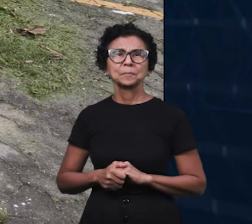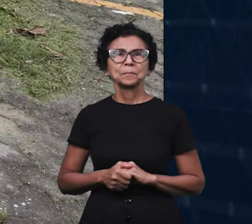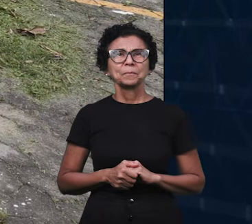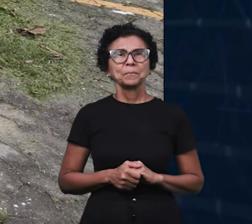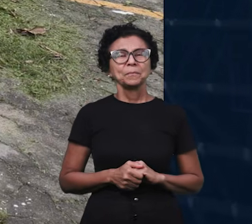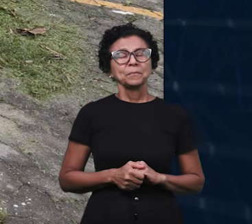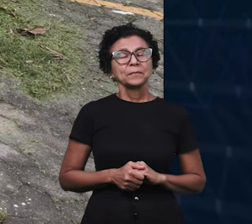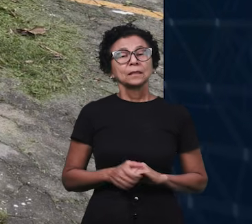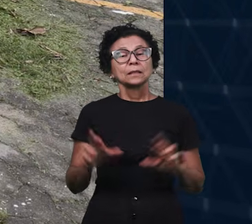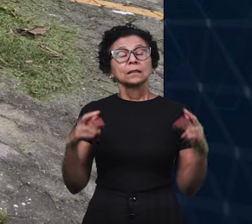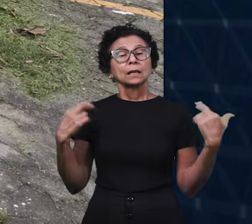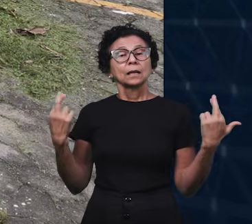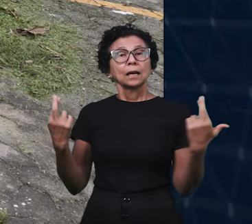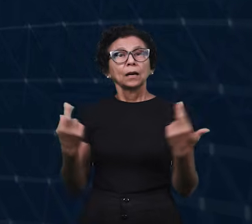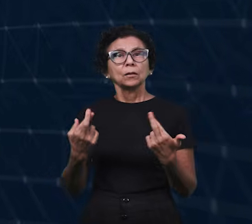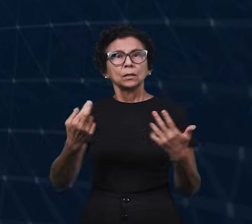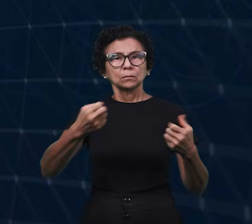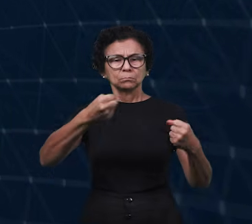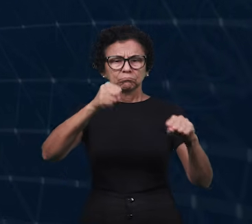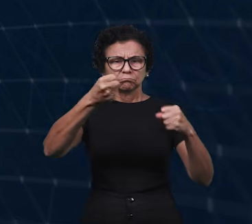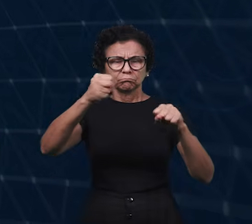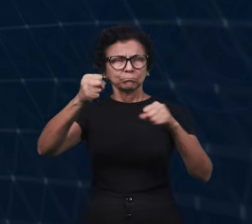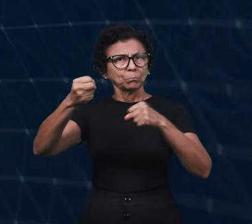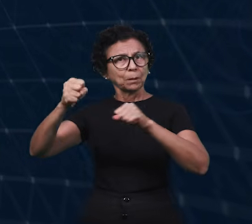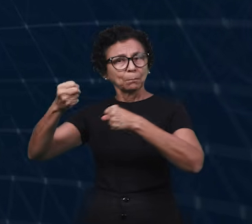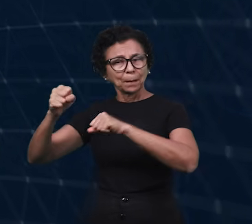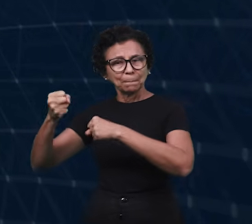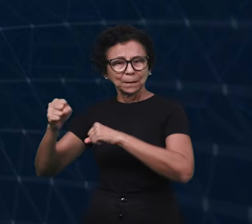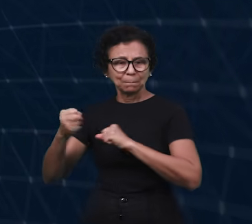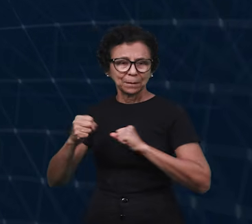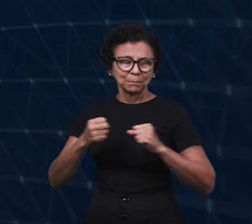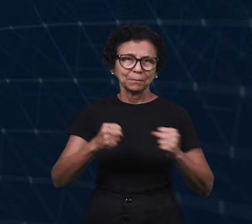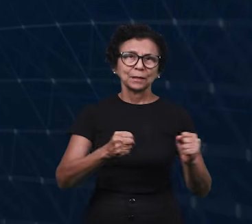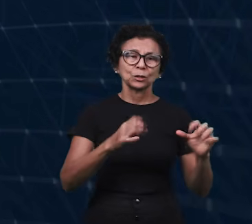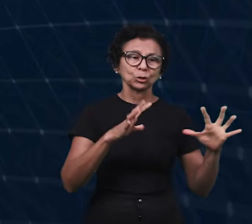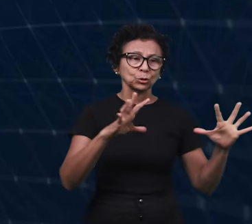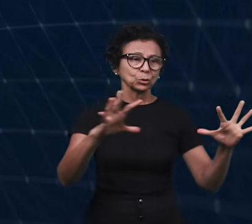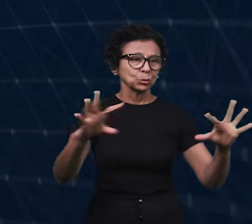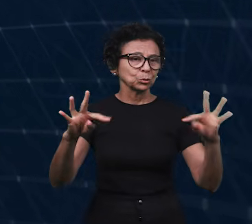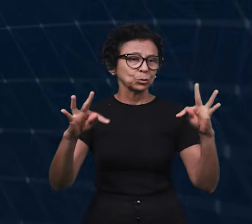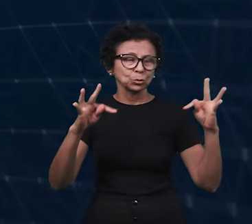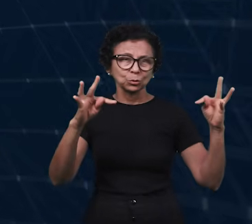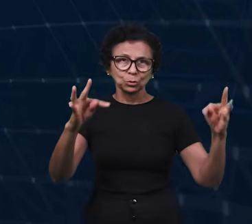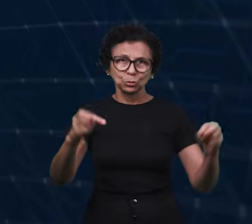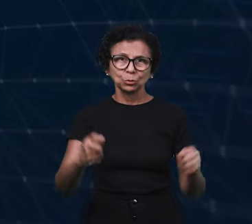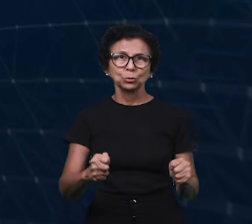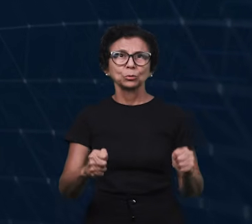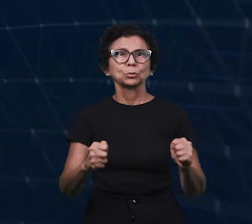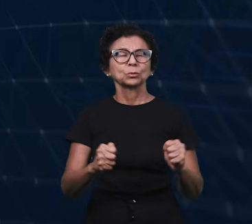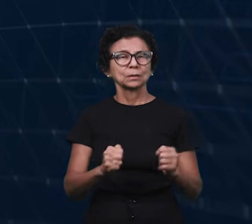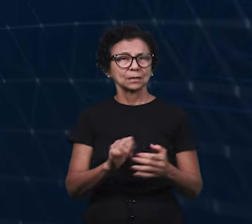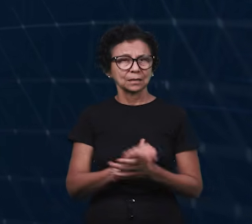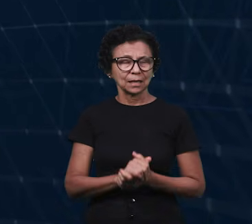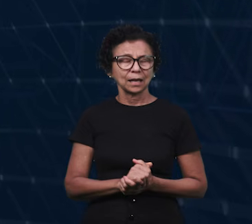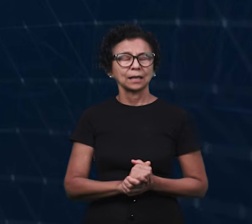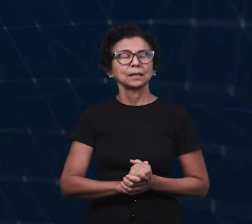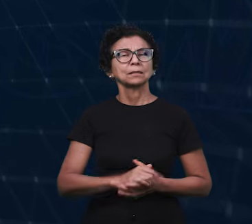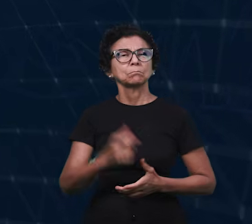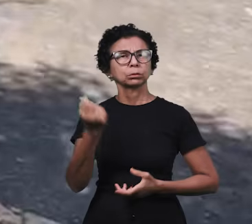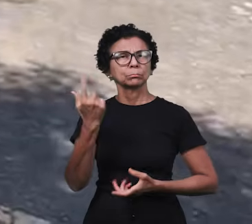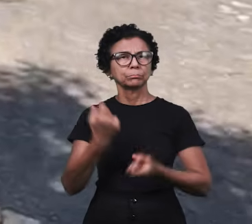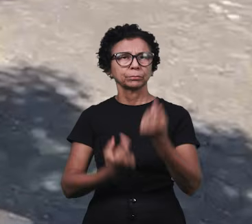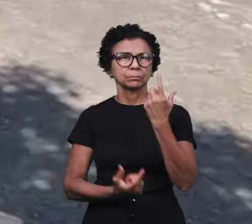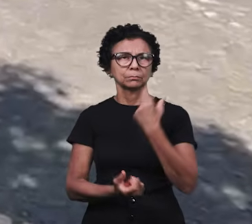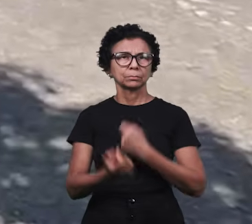de Guarapari, os irmãos da região se reuniram para um mutirão de limpeza e manutenção. A iniciativa tem acontecido